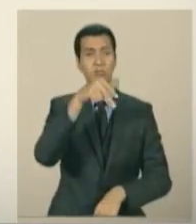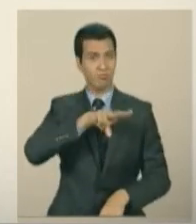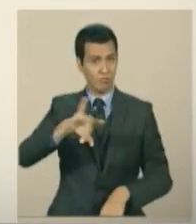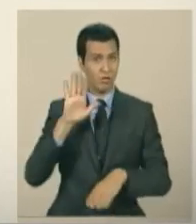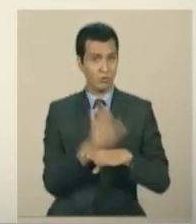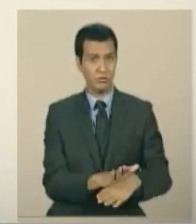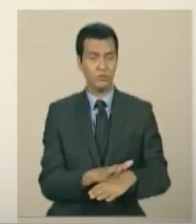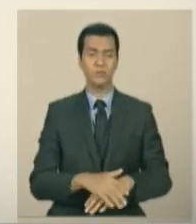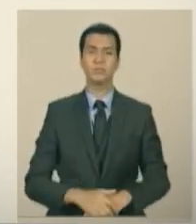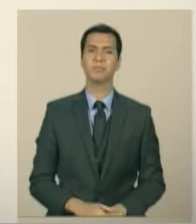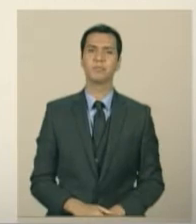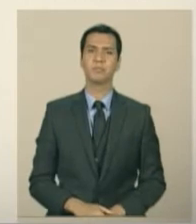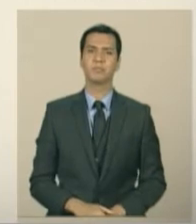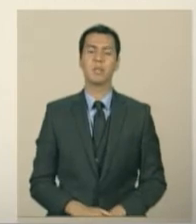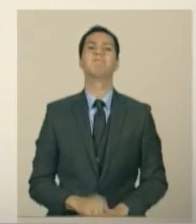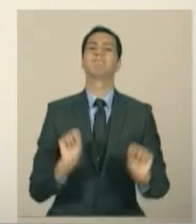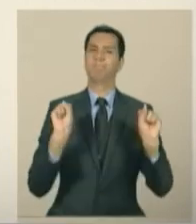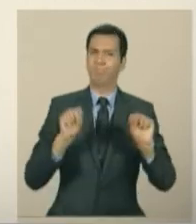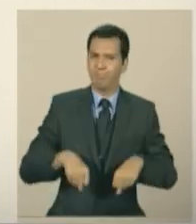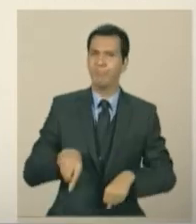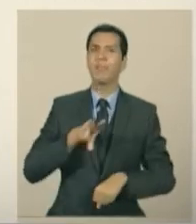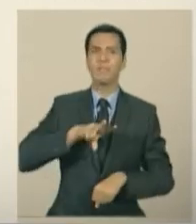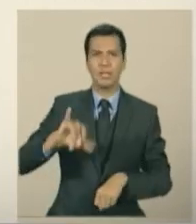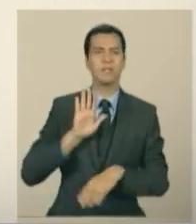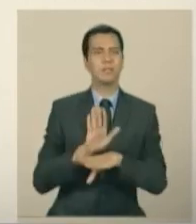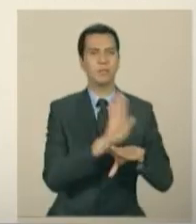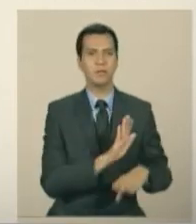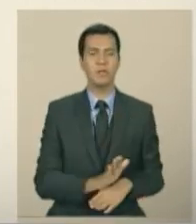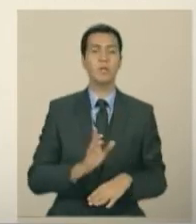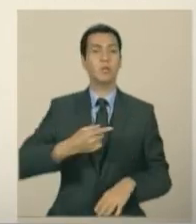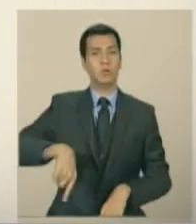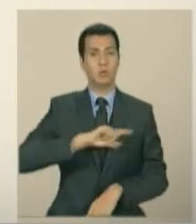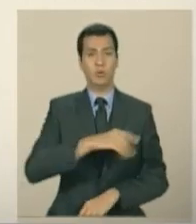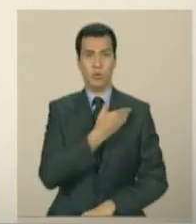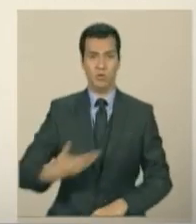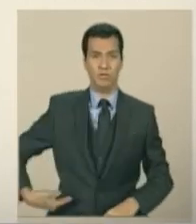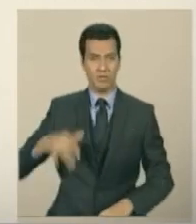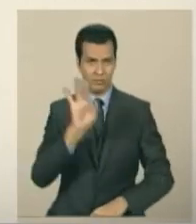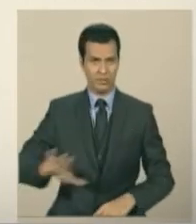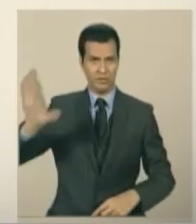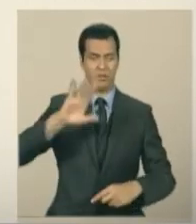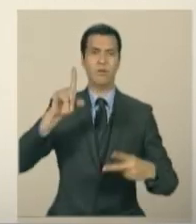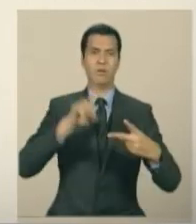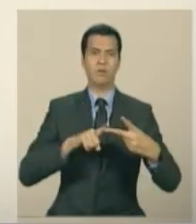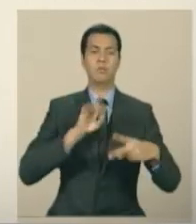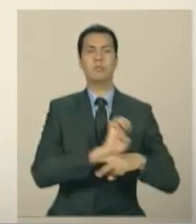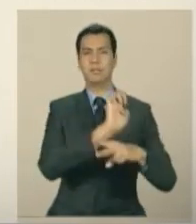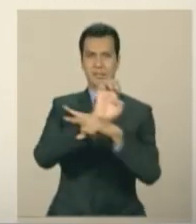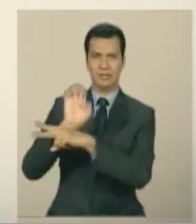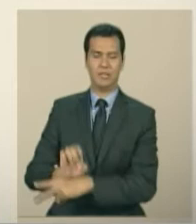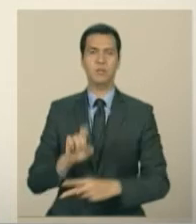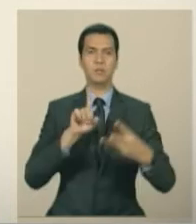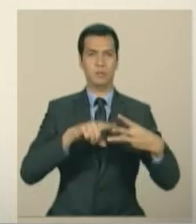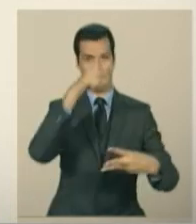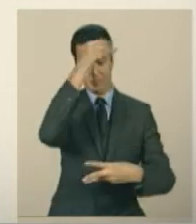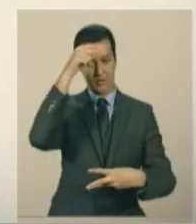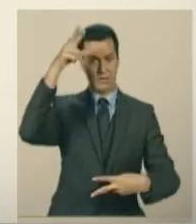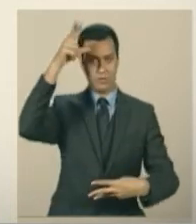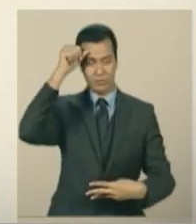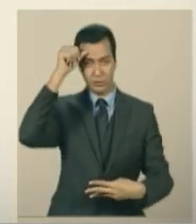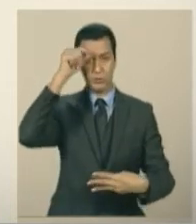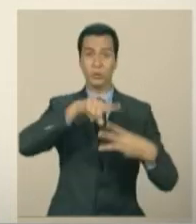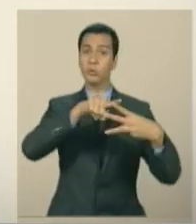cada uma delas o Brasil sem miséria reúne o governo federal os governos de estado às prefeituras